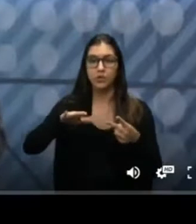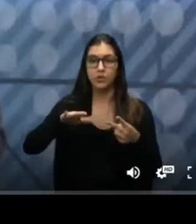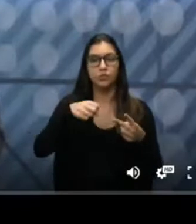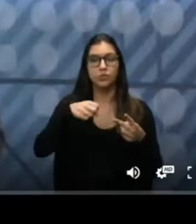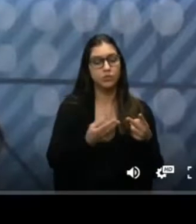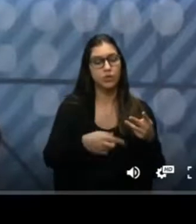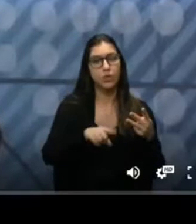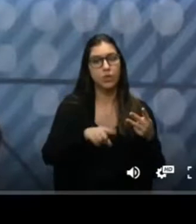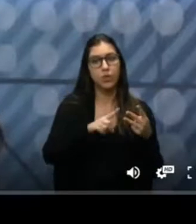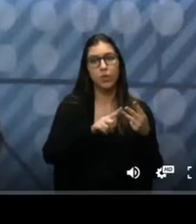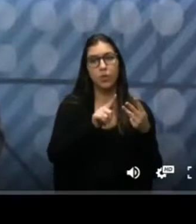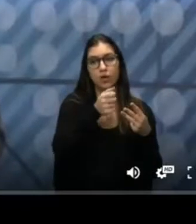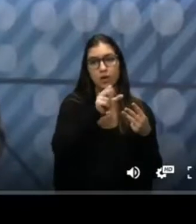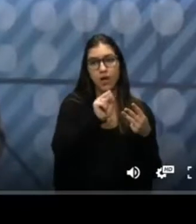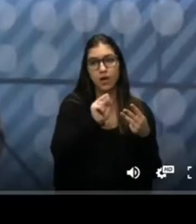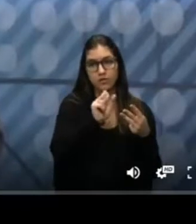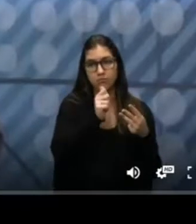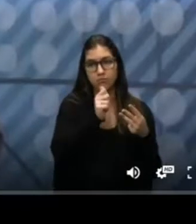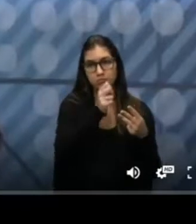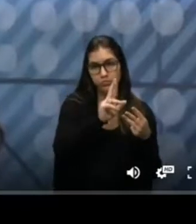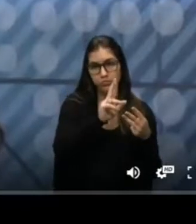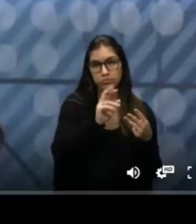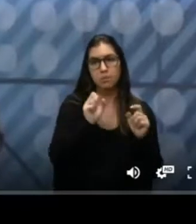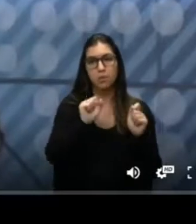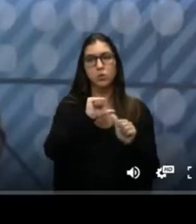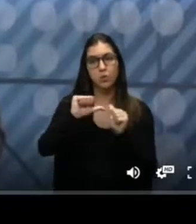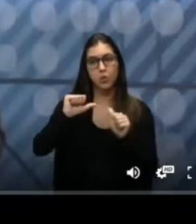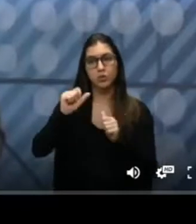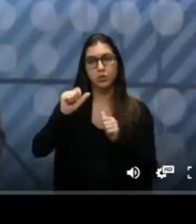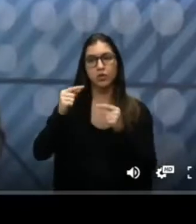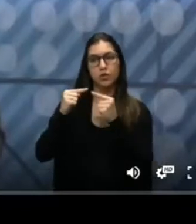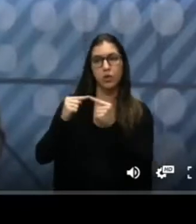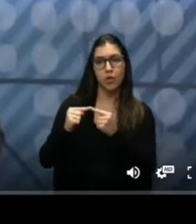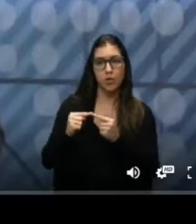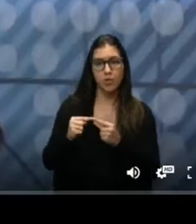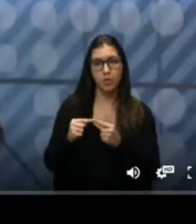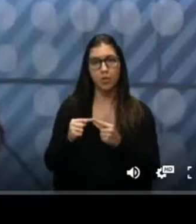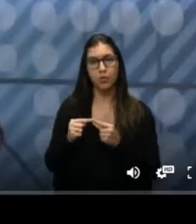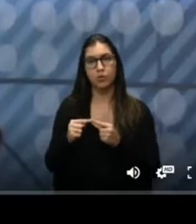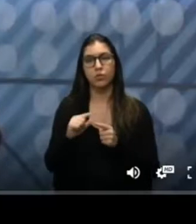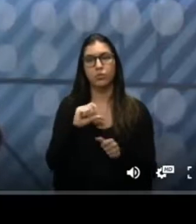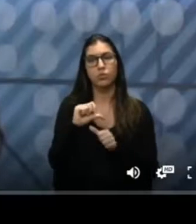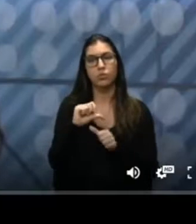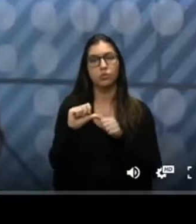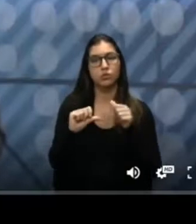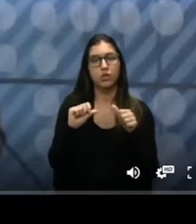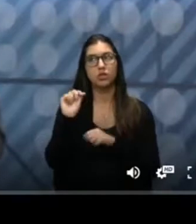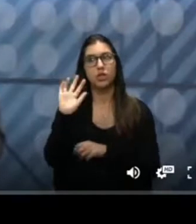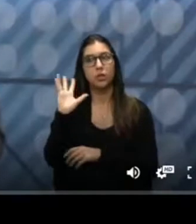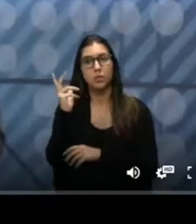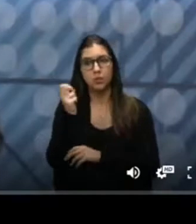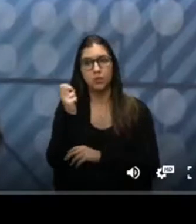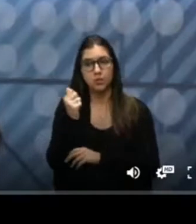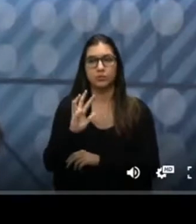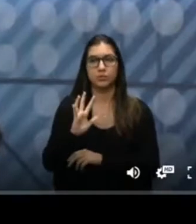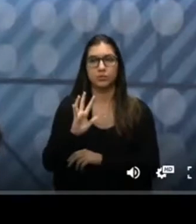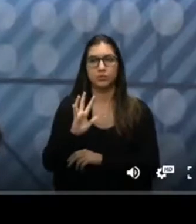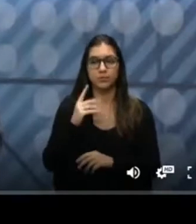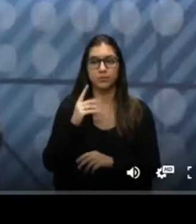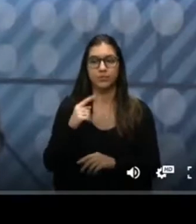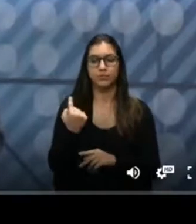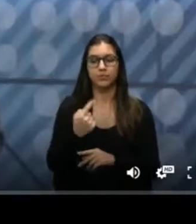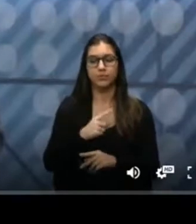Nós temos que ele pode mudar de um estado para outro de acordo com as mudanças de temperatura que ocorrem. Então,